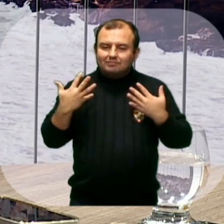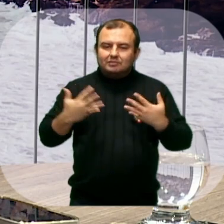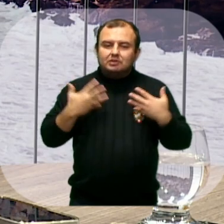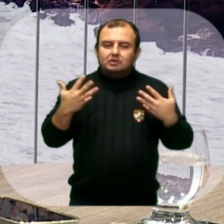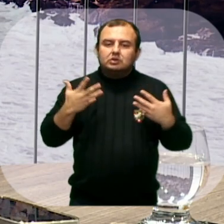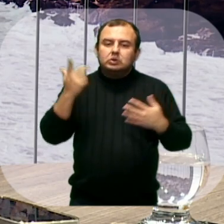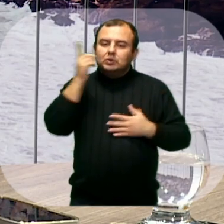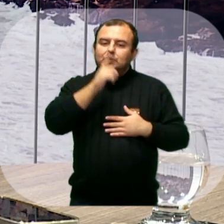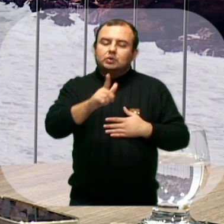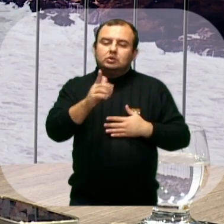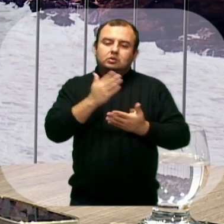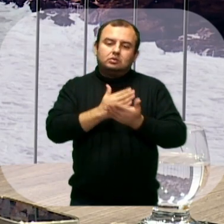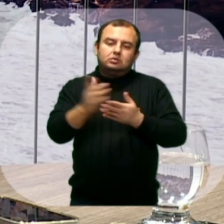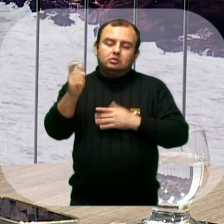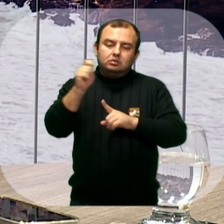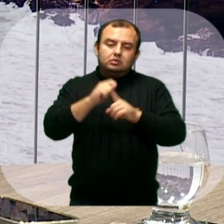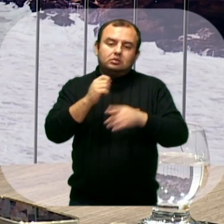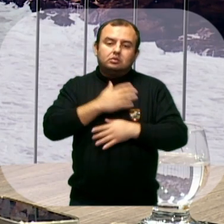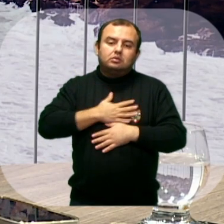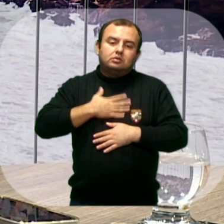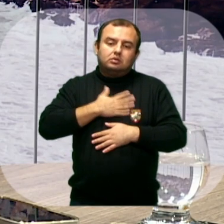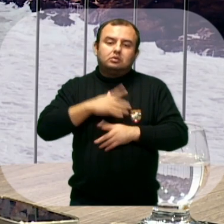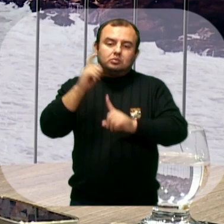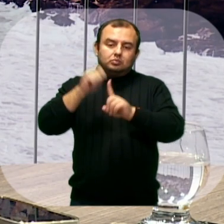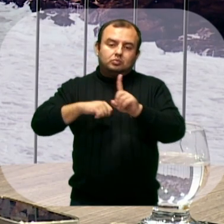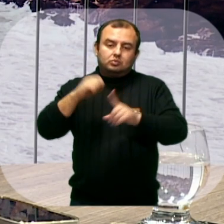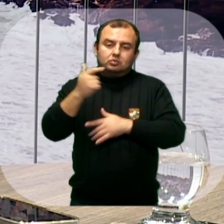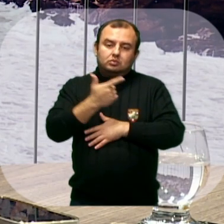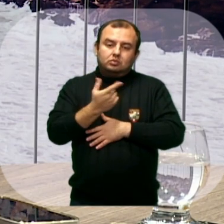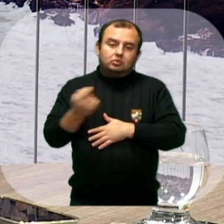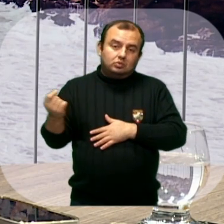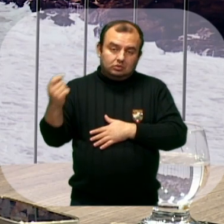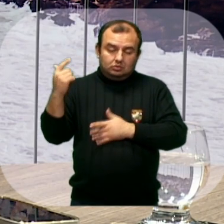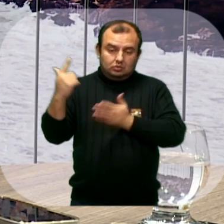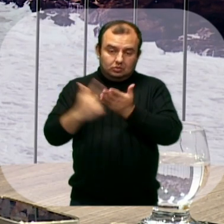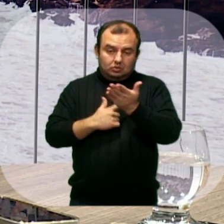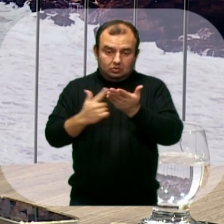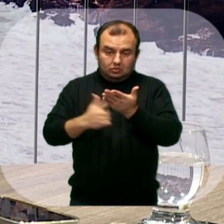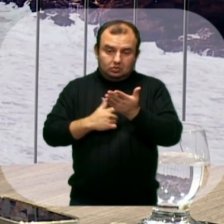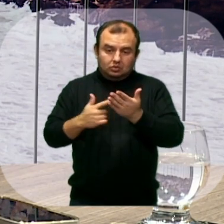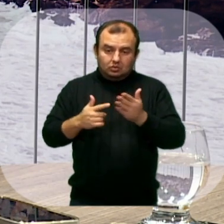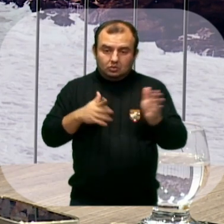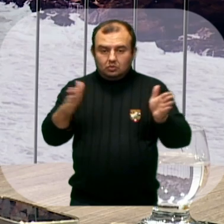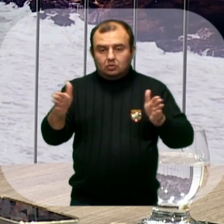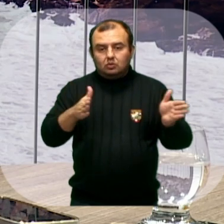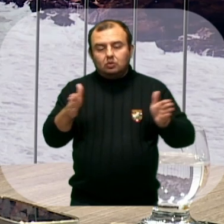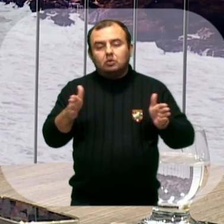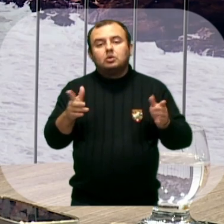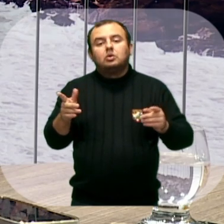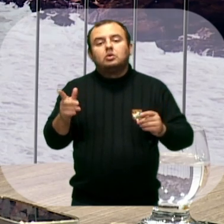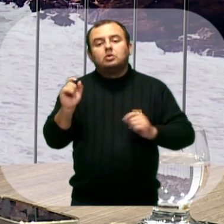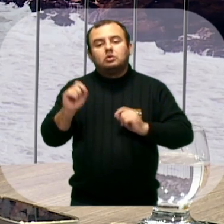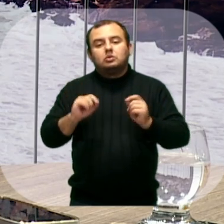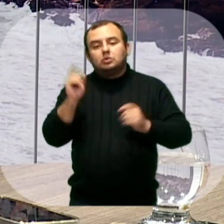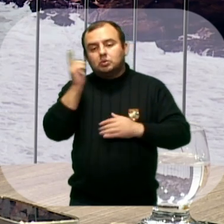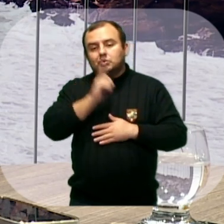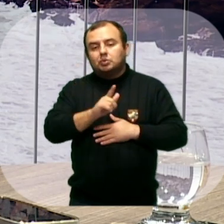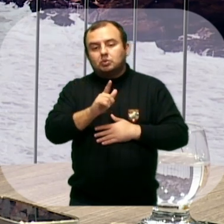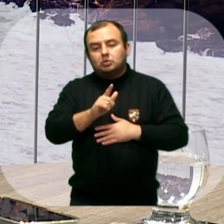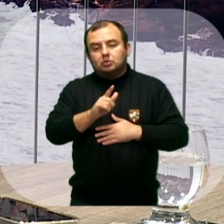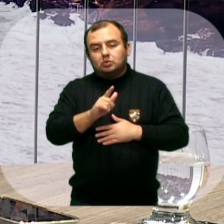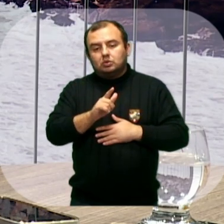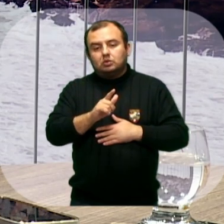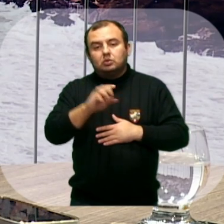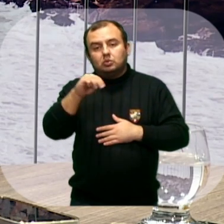conseguimos, a partir de agosto, nós vamos receber mensalmente 200 livros, por um determinado período, que nós conseguimos uma verba